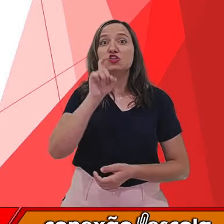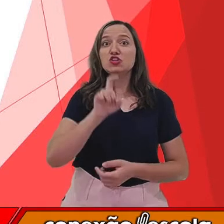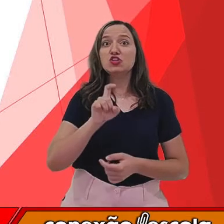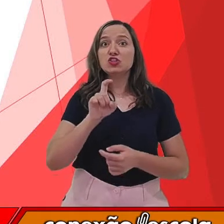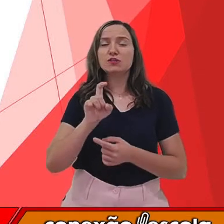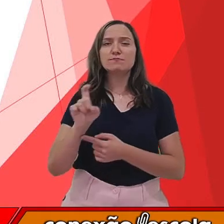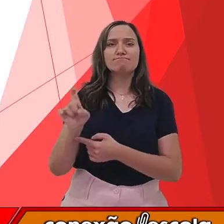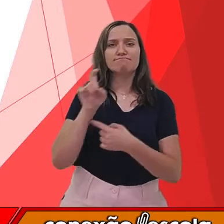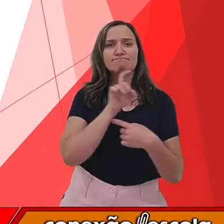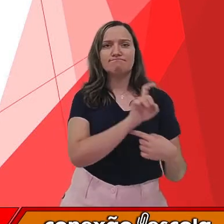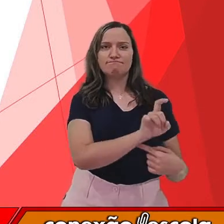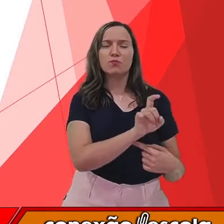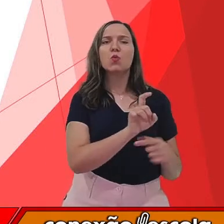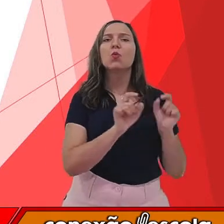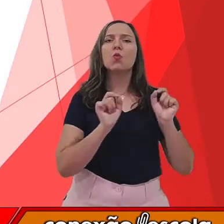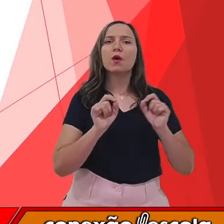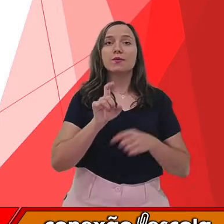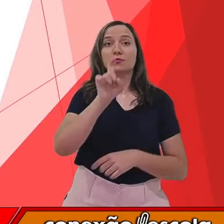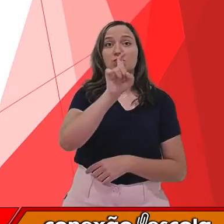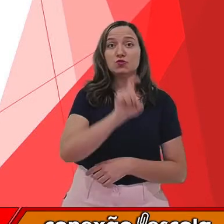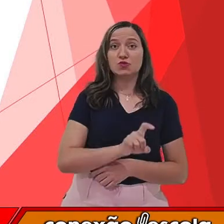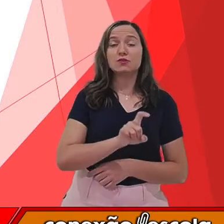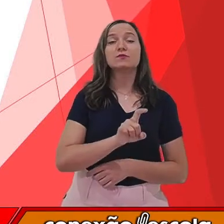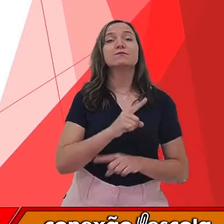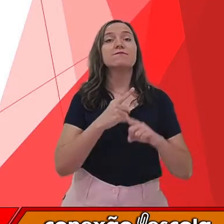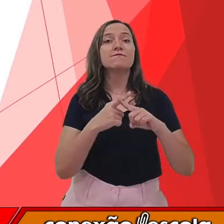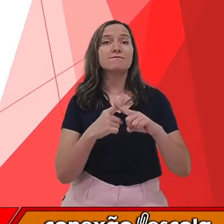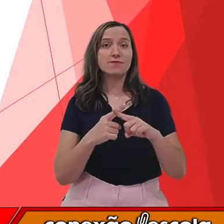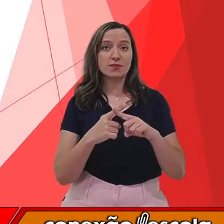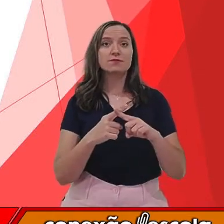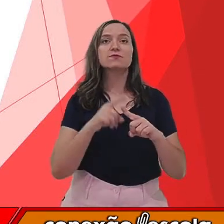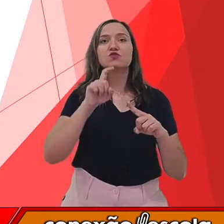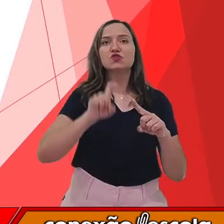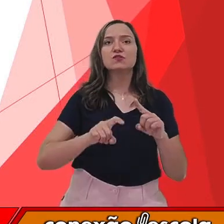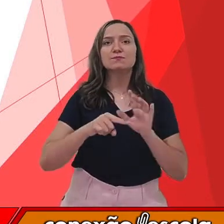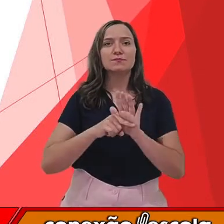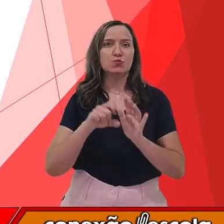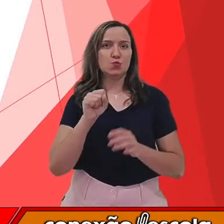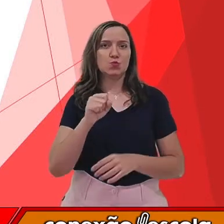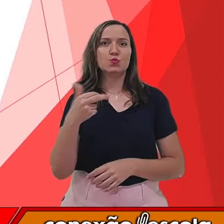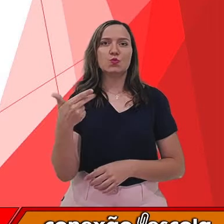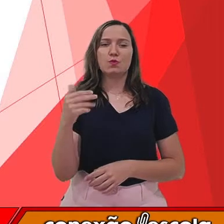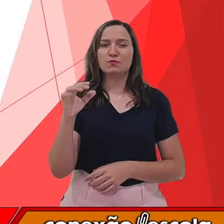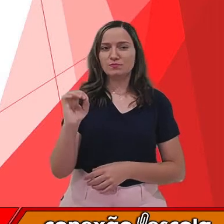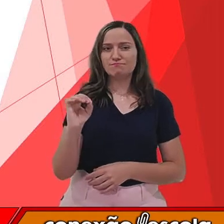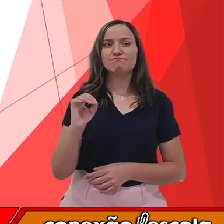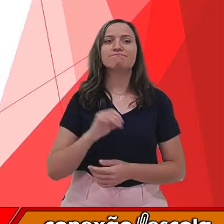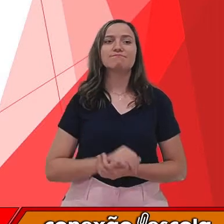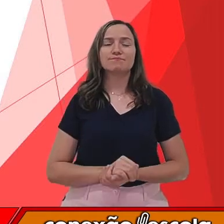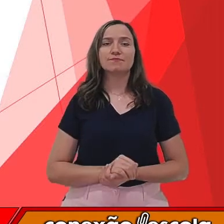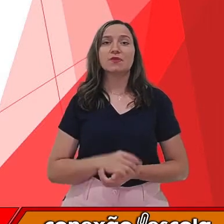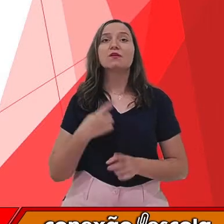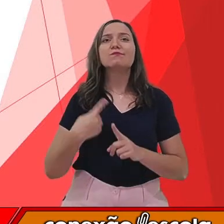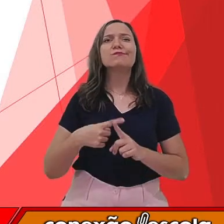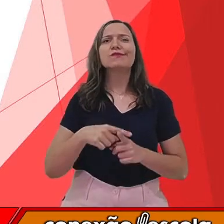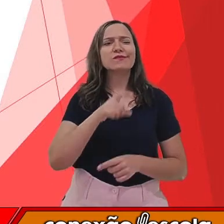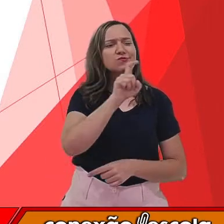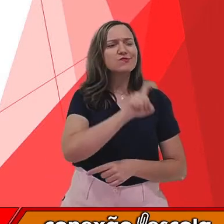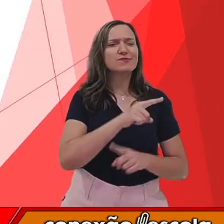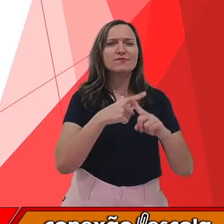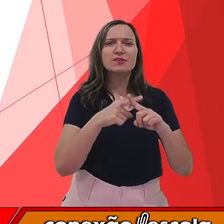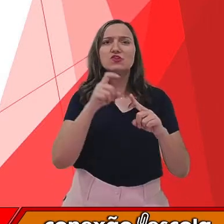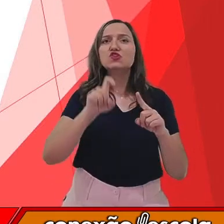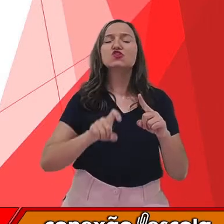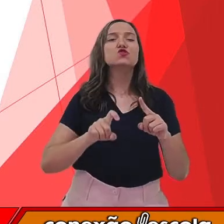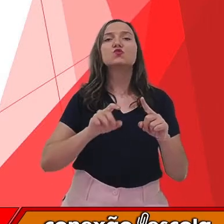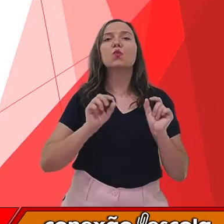em evidência nós vamos ter their e multiplica x menos oito igual a zero porque você multiplico X com X